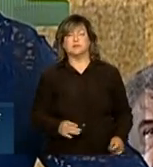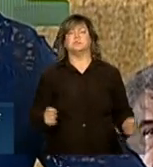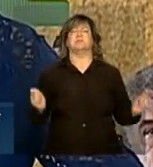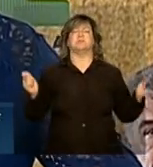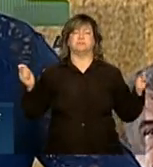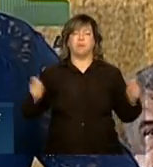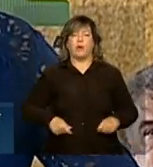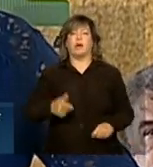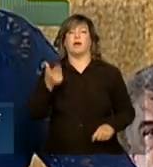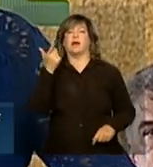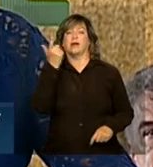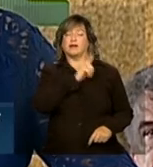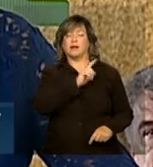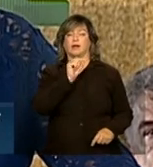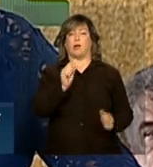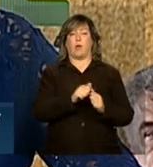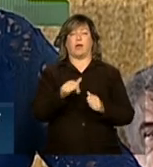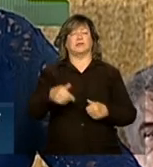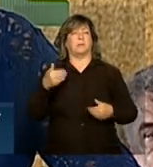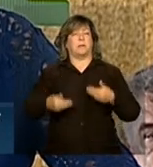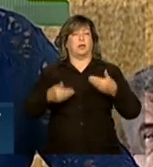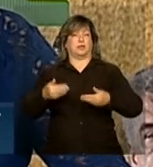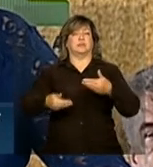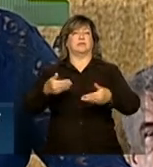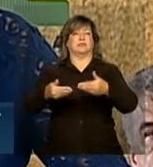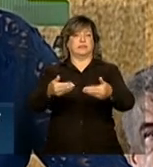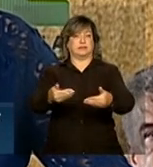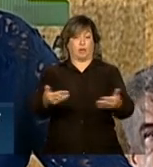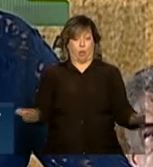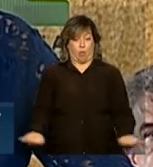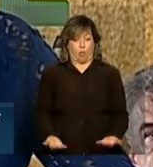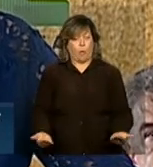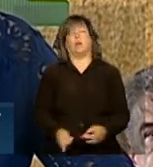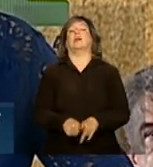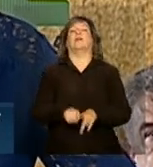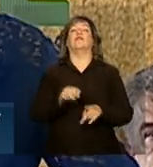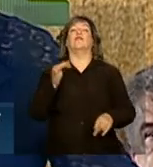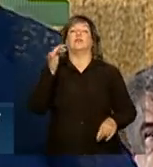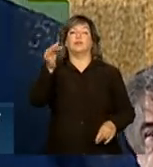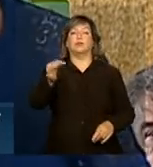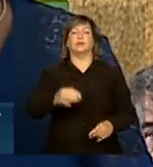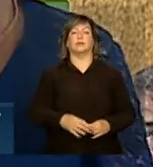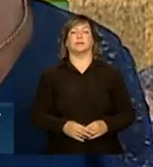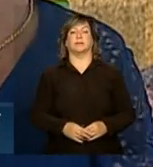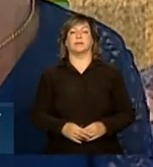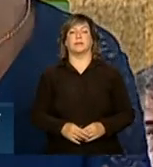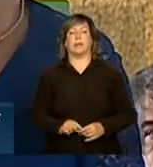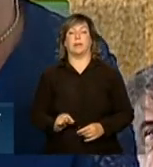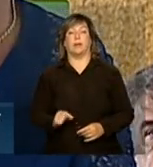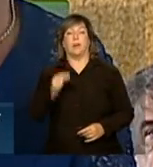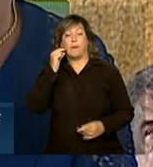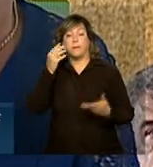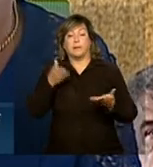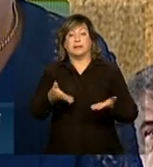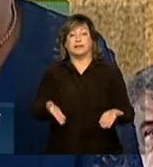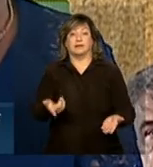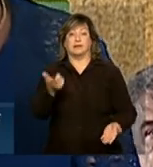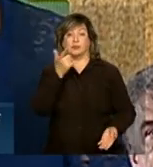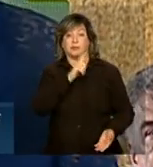pode ganhar com esse processo, no presente e no futuro. No presente estamos